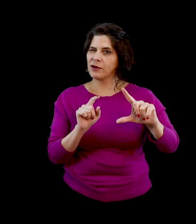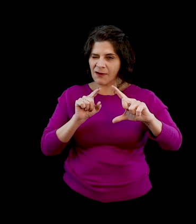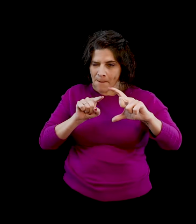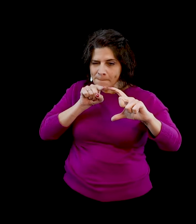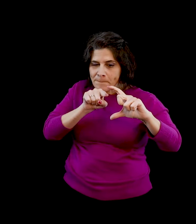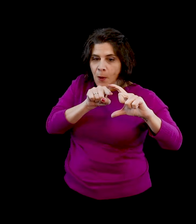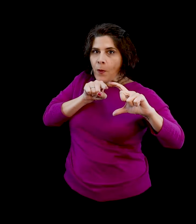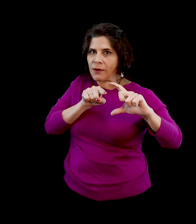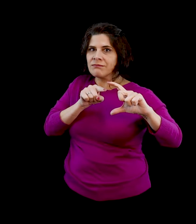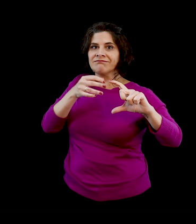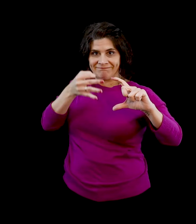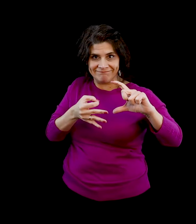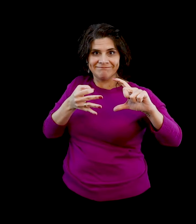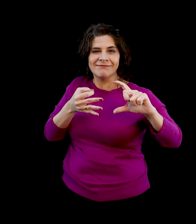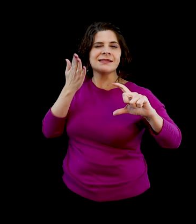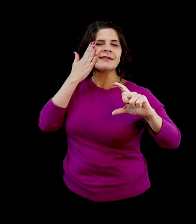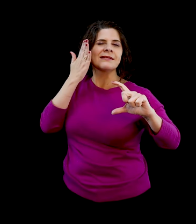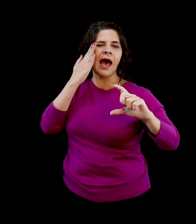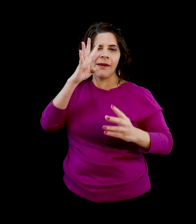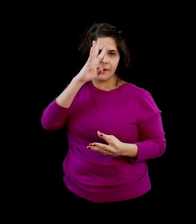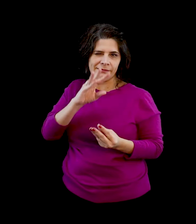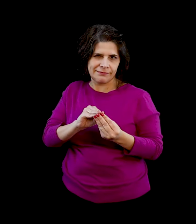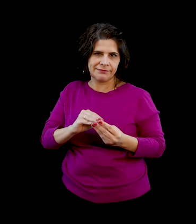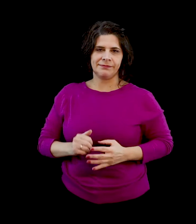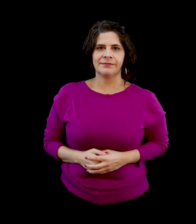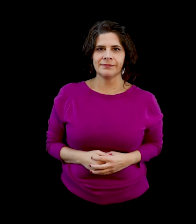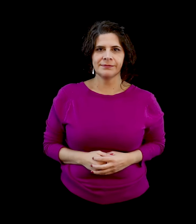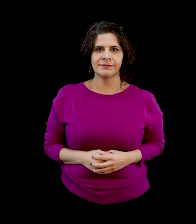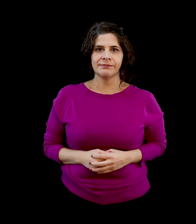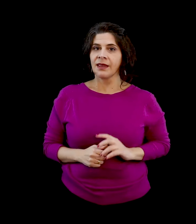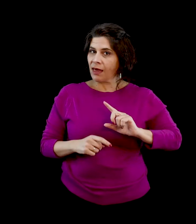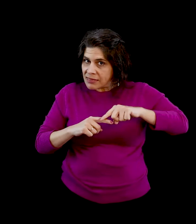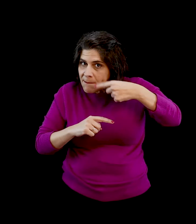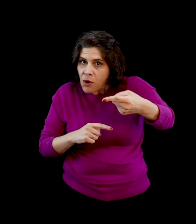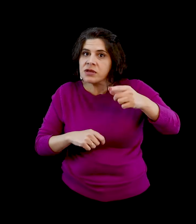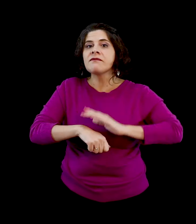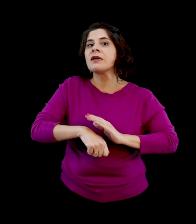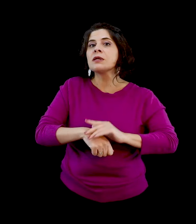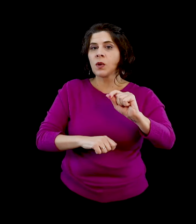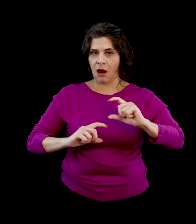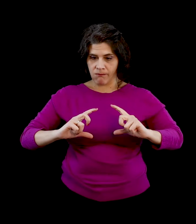marcado. Próxima coisa que a gente vai fazer é cortar esse círculo daqui.